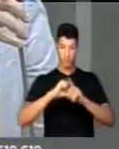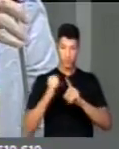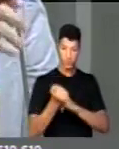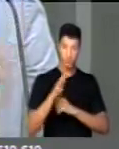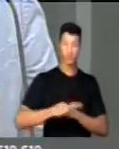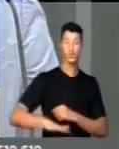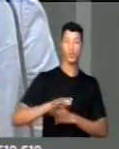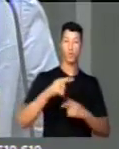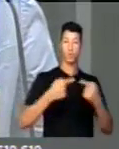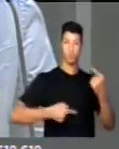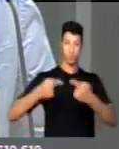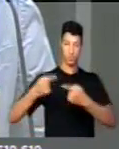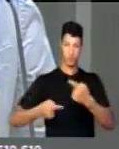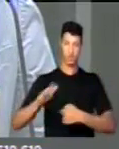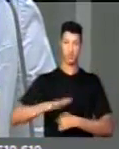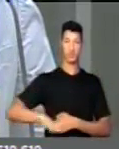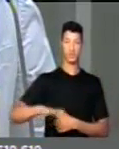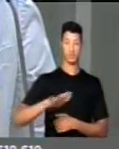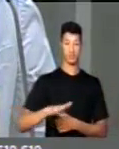social e política